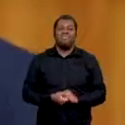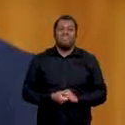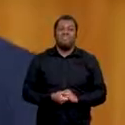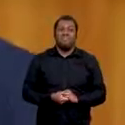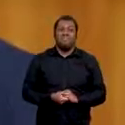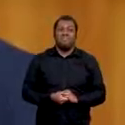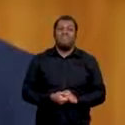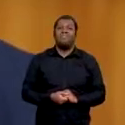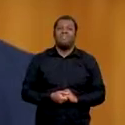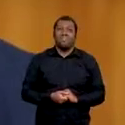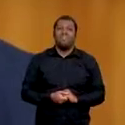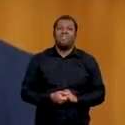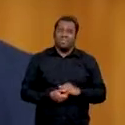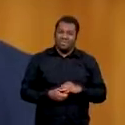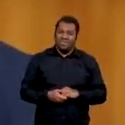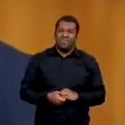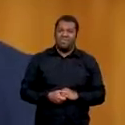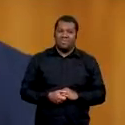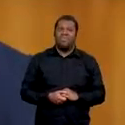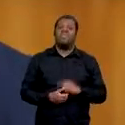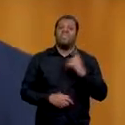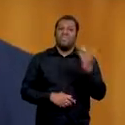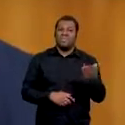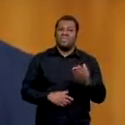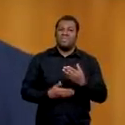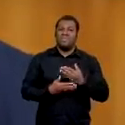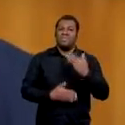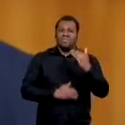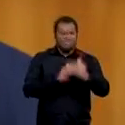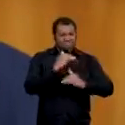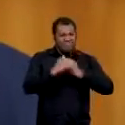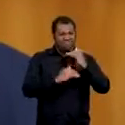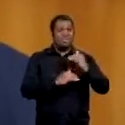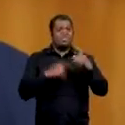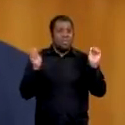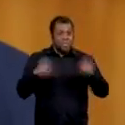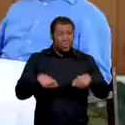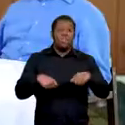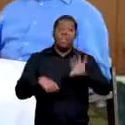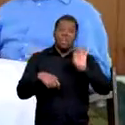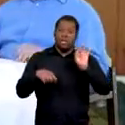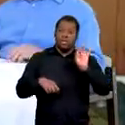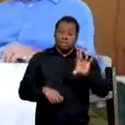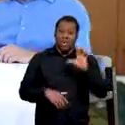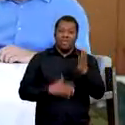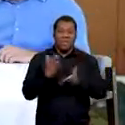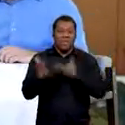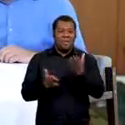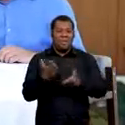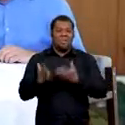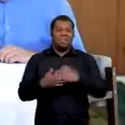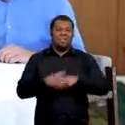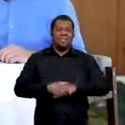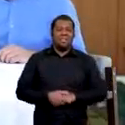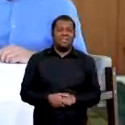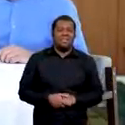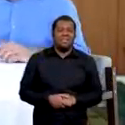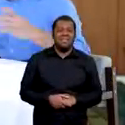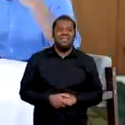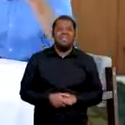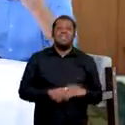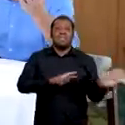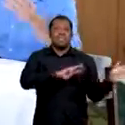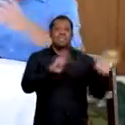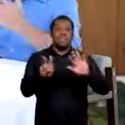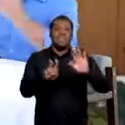está pronto para amadurecer os frutos. É só a gente cuidar. Obrigado, presidente, pela conversa. Semana que vem